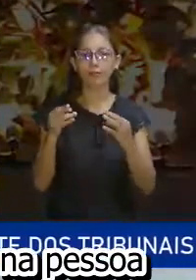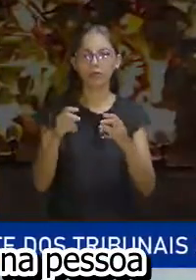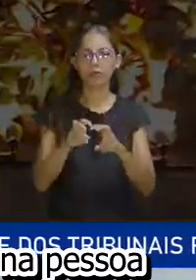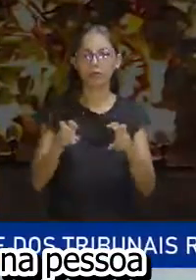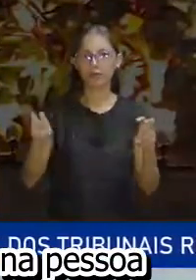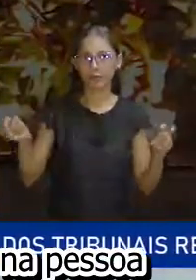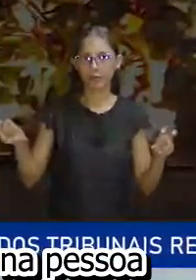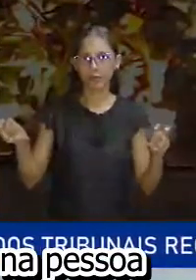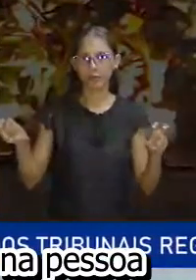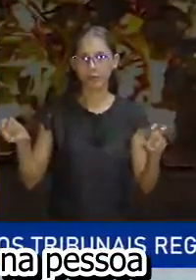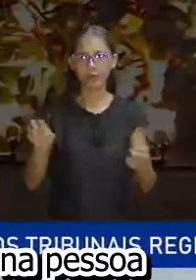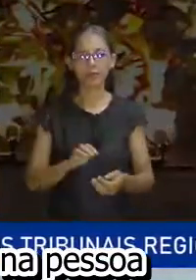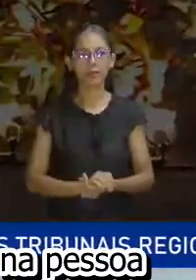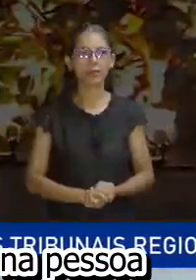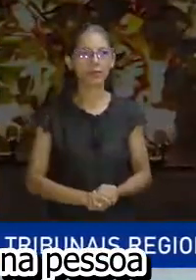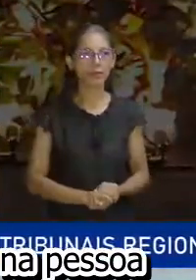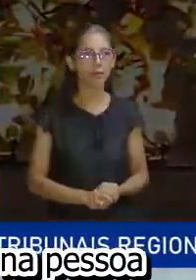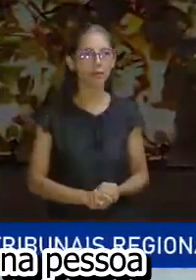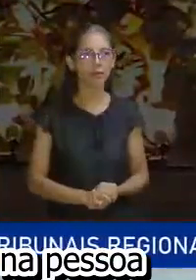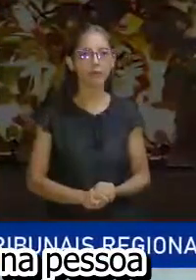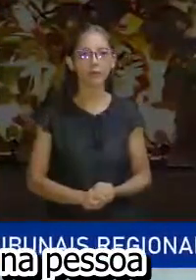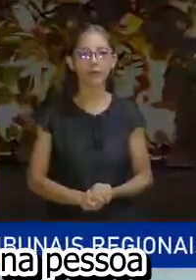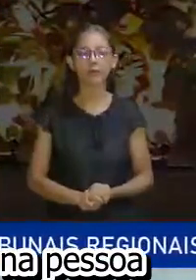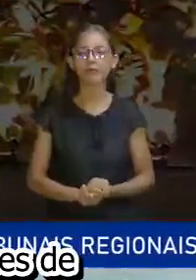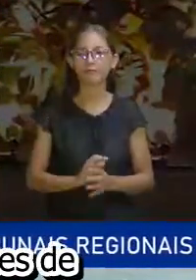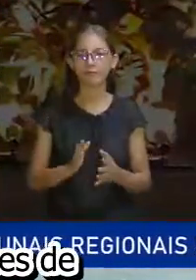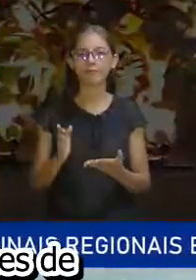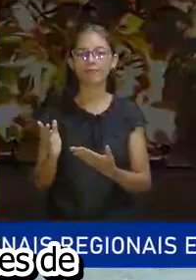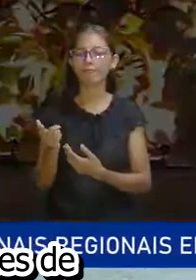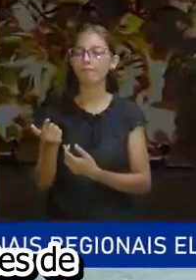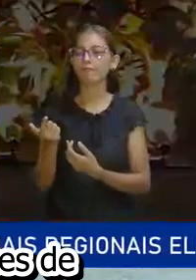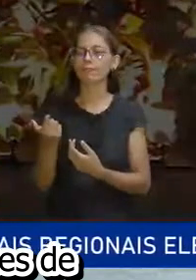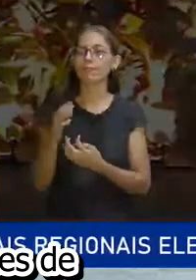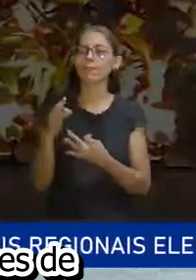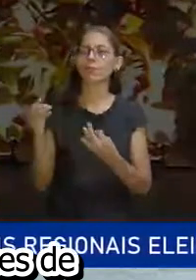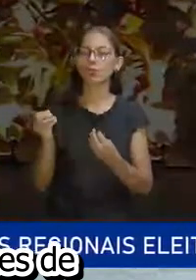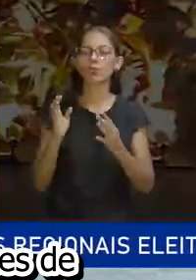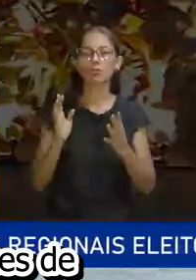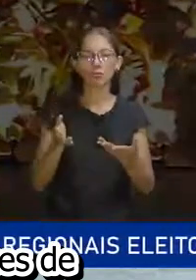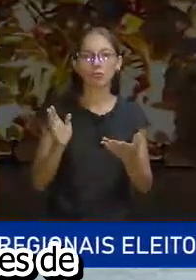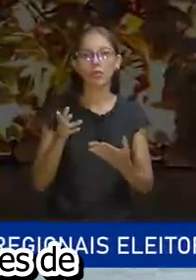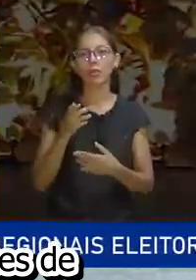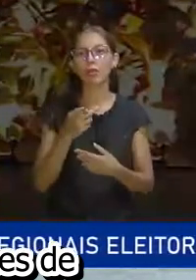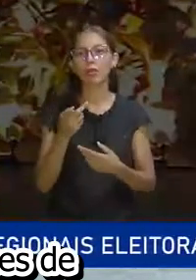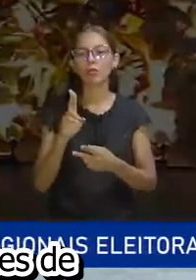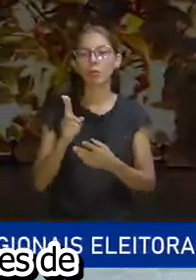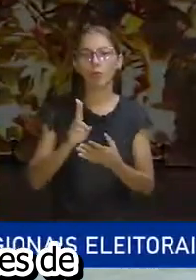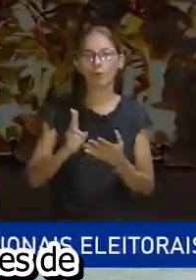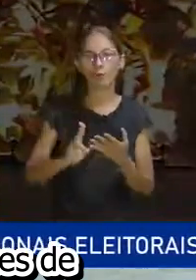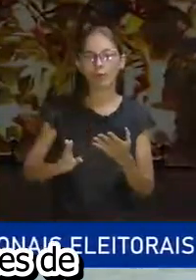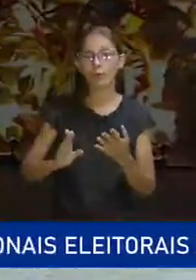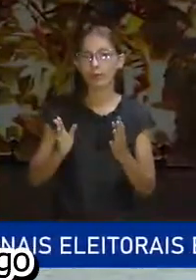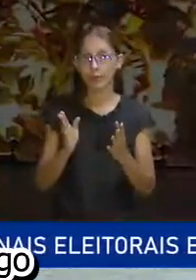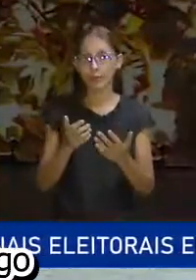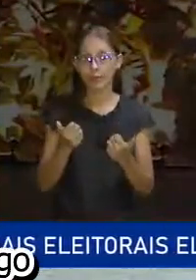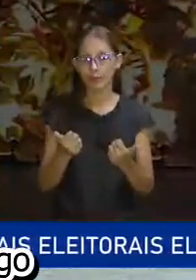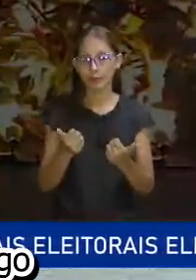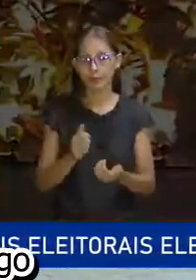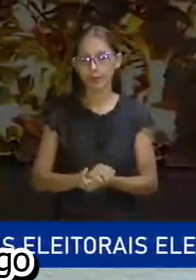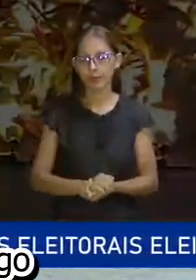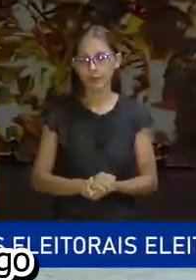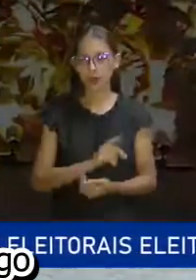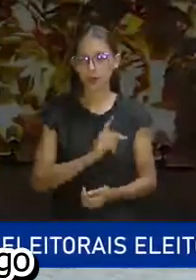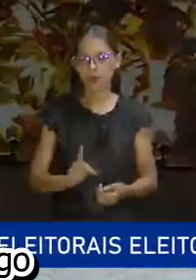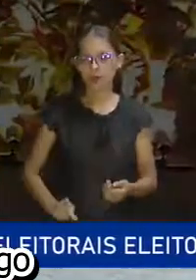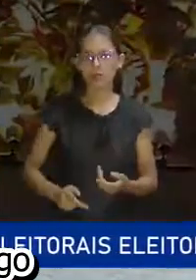mesa, a todas as autoridades mencionadas da mesa, na pessoa do presidente do COPTREL, do Colégio de Presidentes de Tribunais